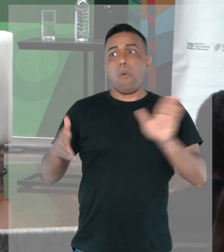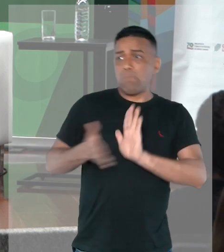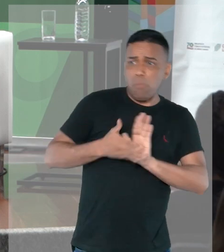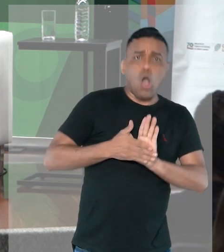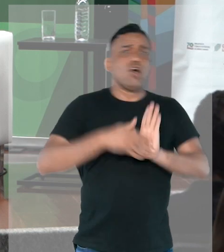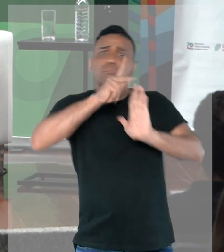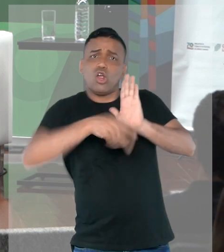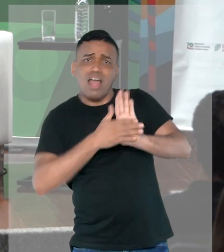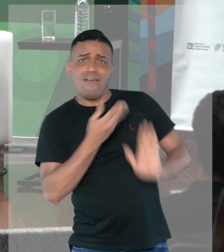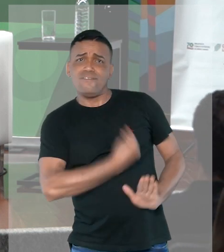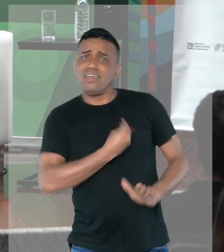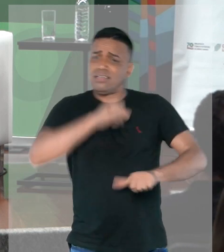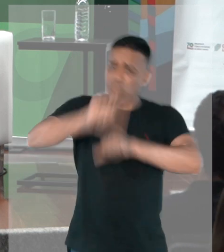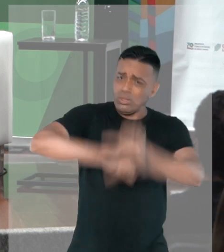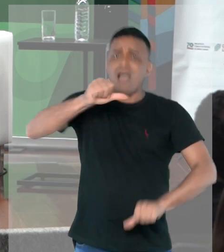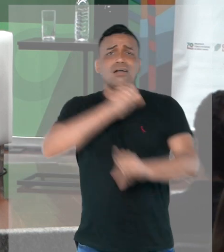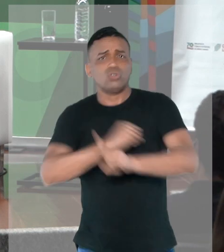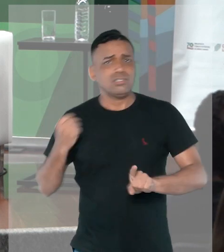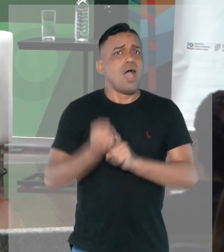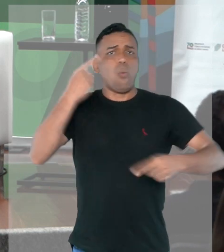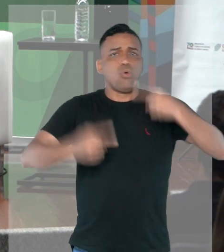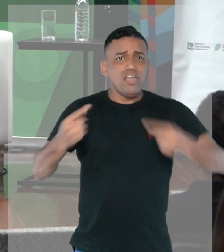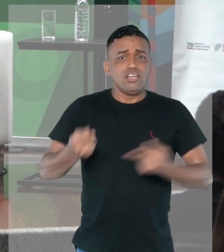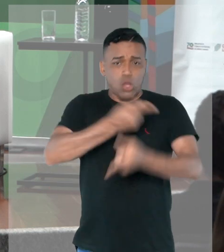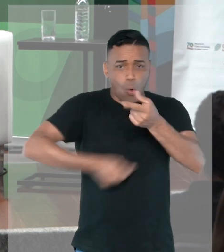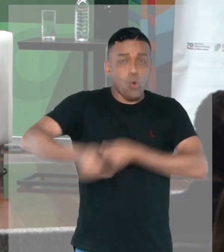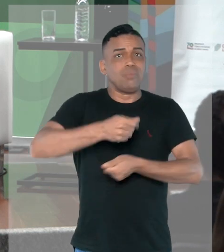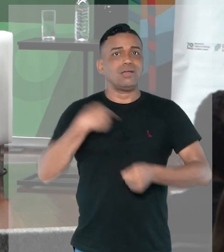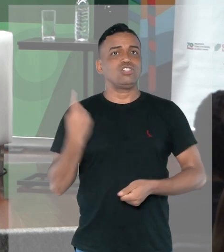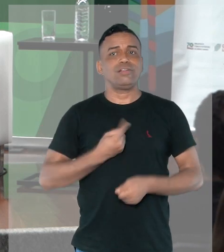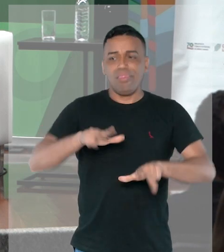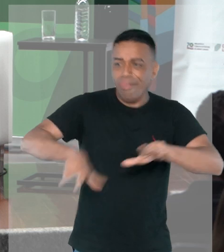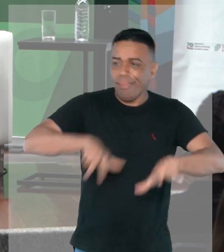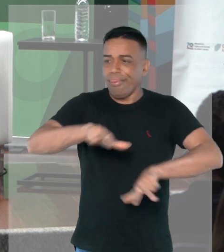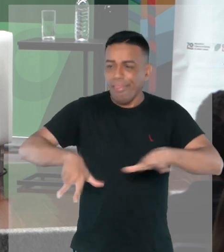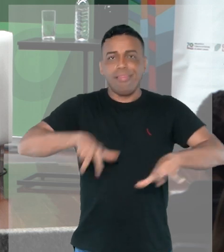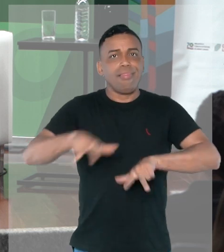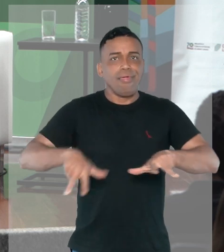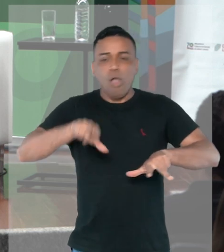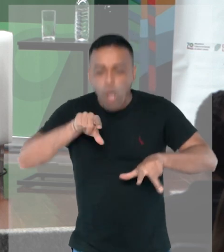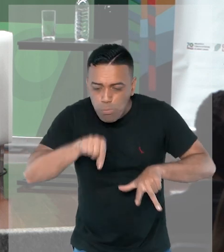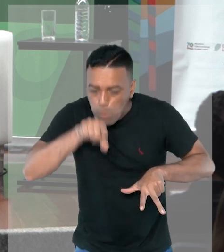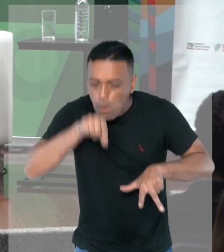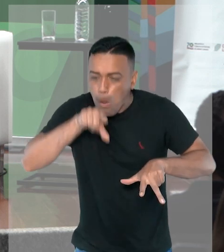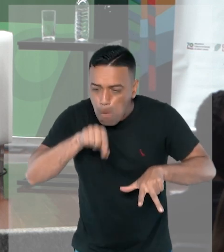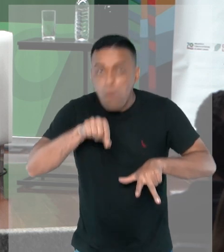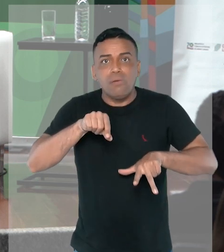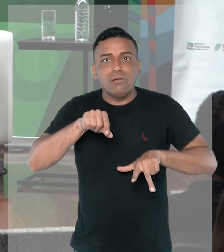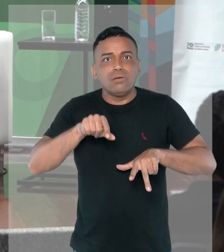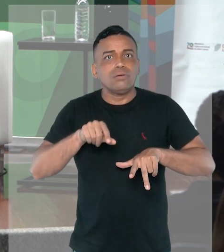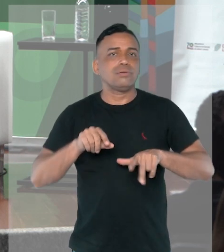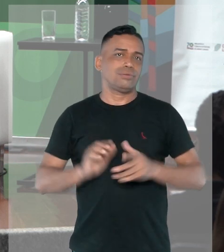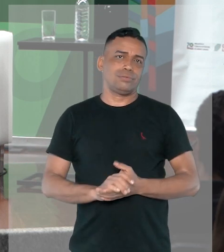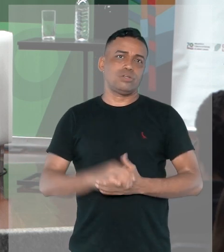imensos de vida, de mudanças sociais, políticas, econômicas, e a gente está aqui ciscando aquele lixinho no chão. Nós somos mais do